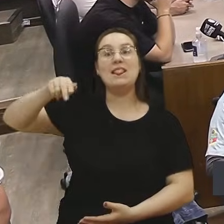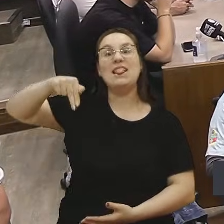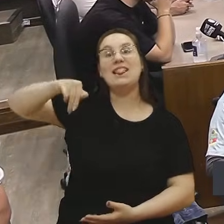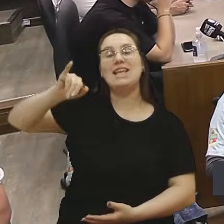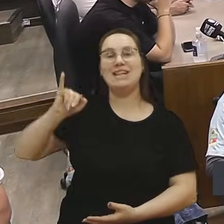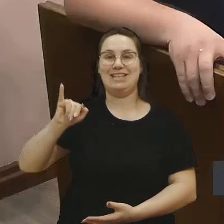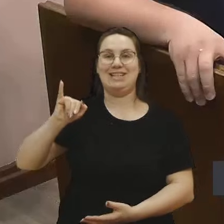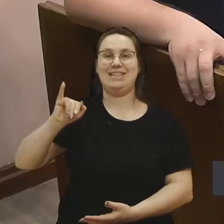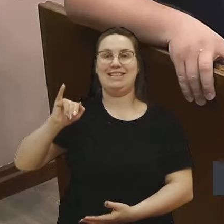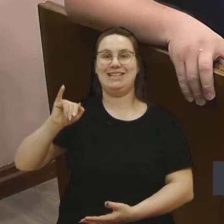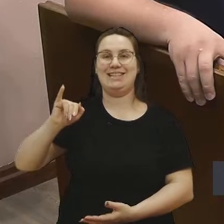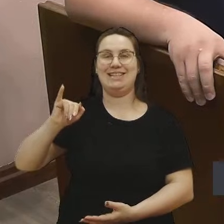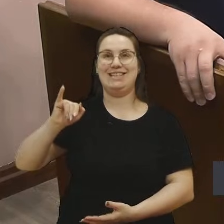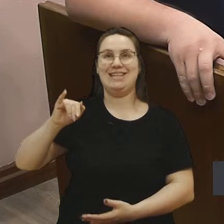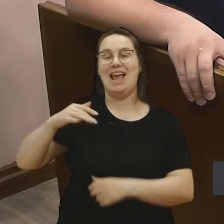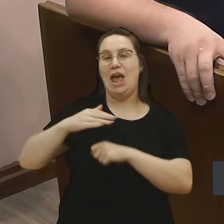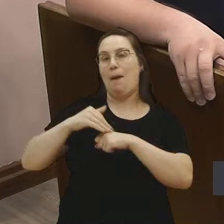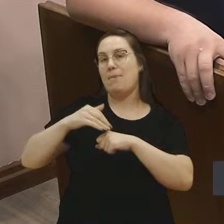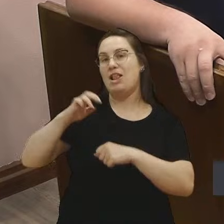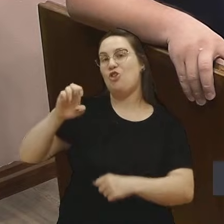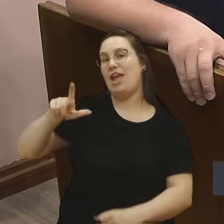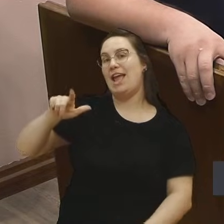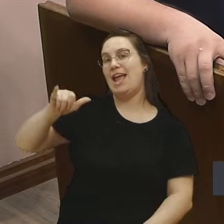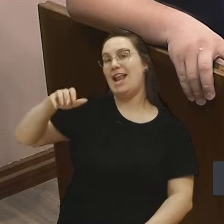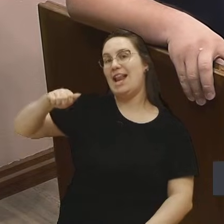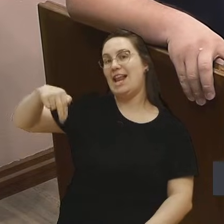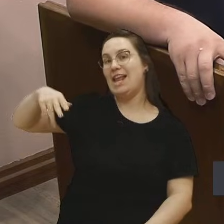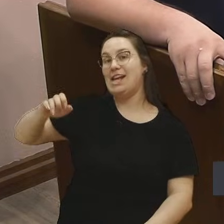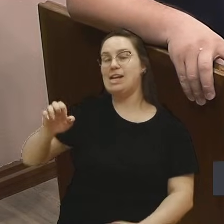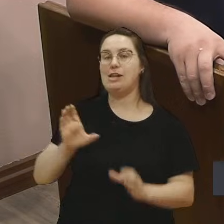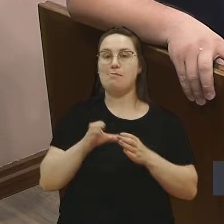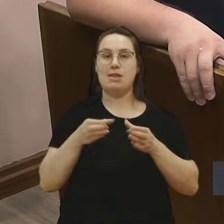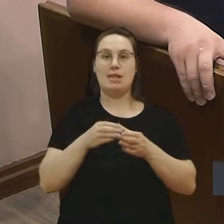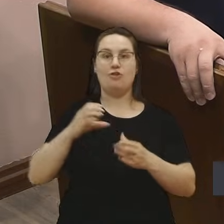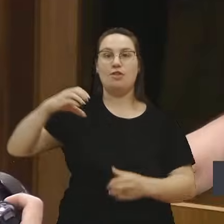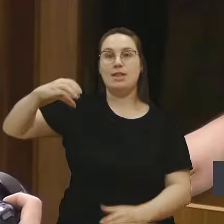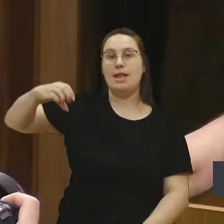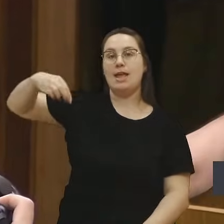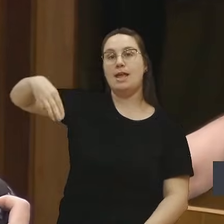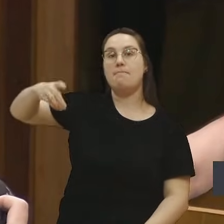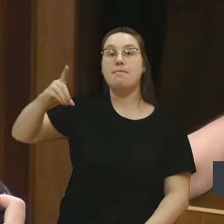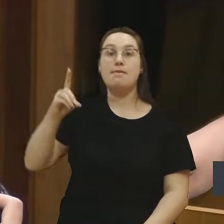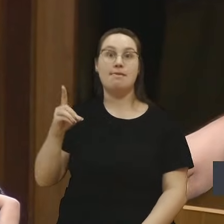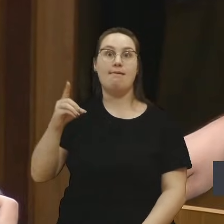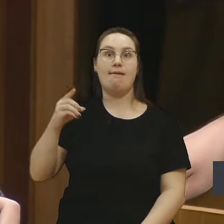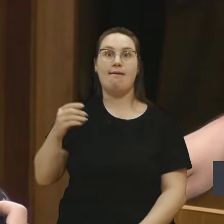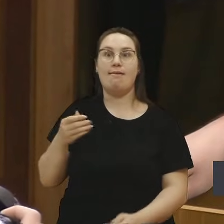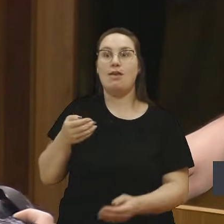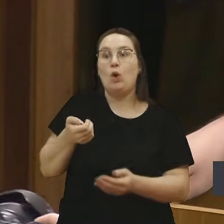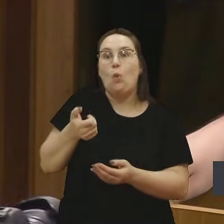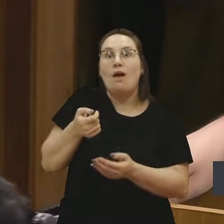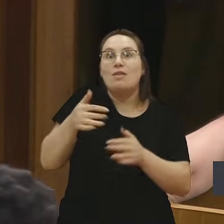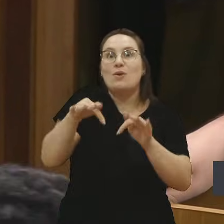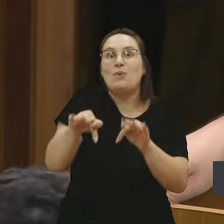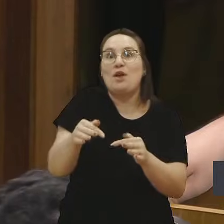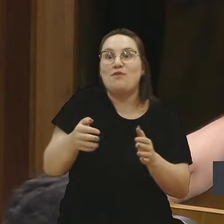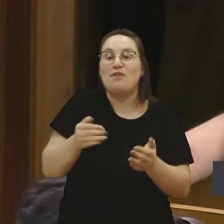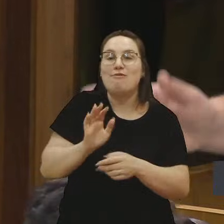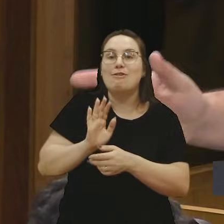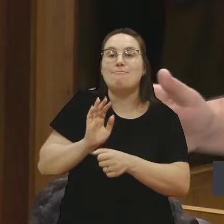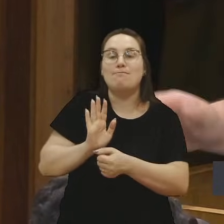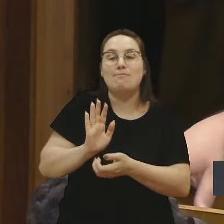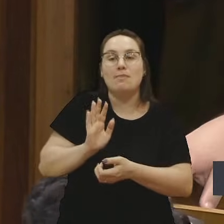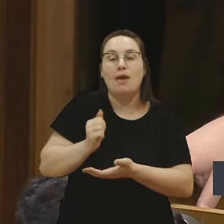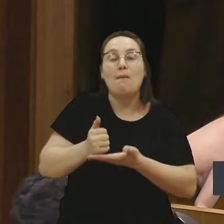assim, Eliane. A Nani, que é a nossa presidente aqui do CMD, que agora nessa reta final, né, tem tocado o conselho aqui junto ao Fábio,